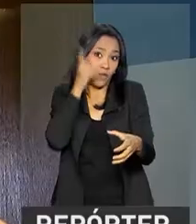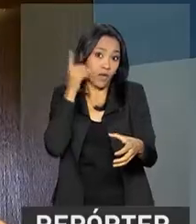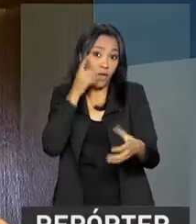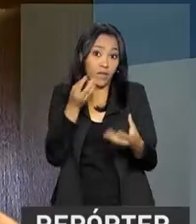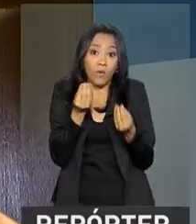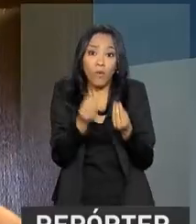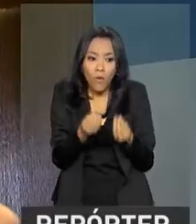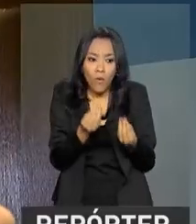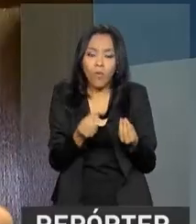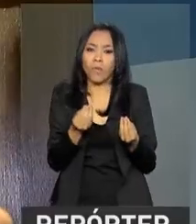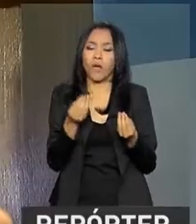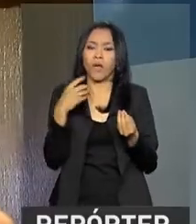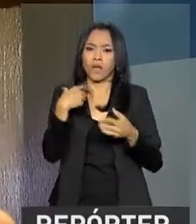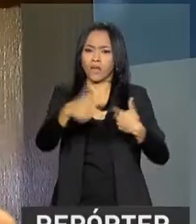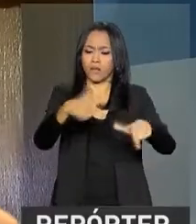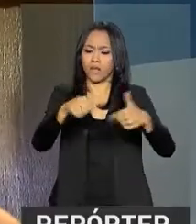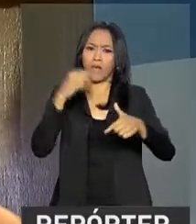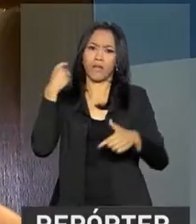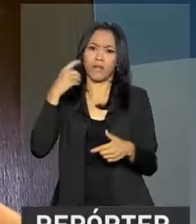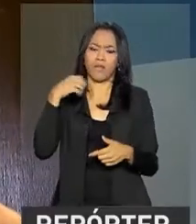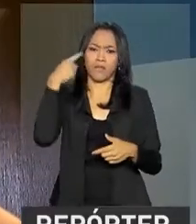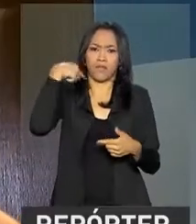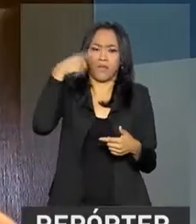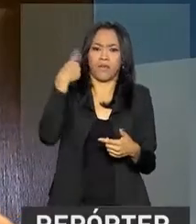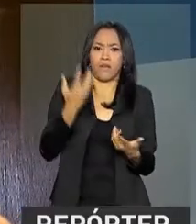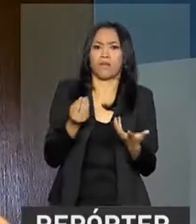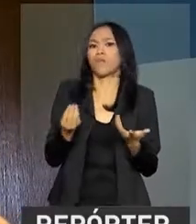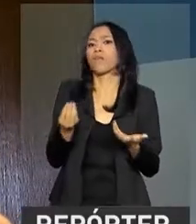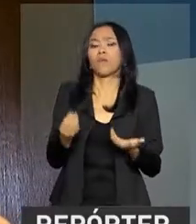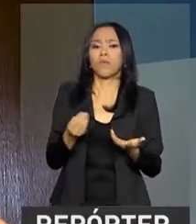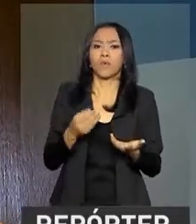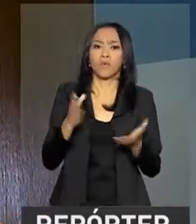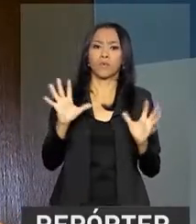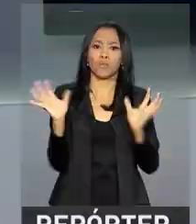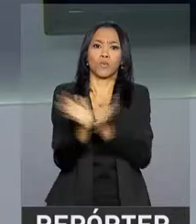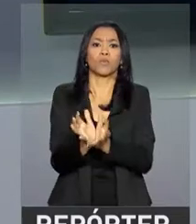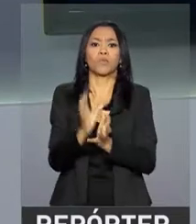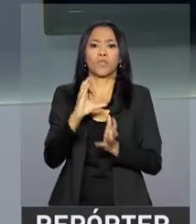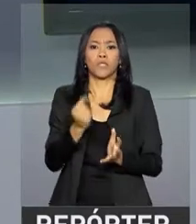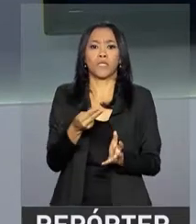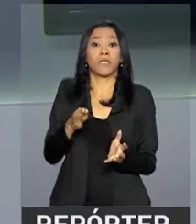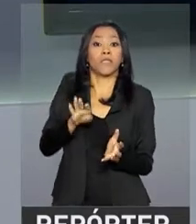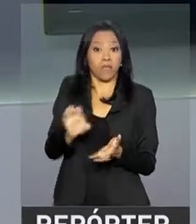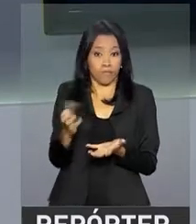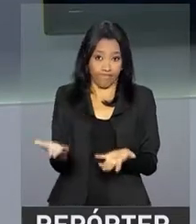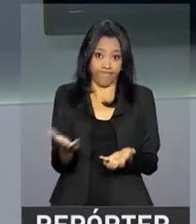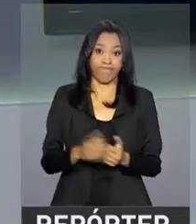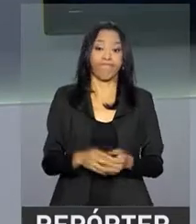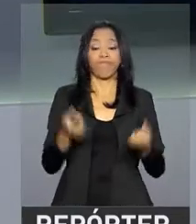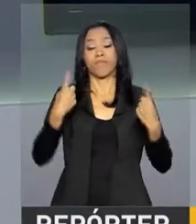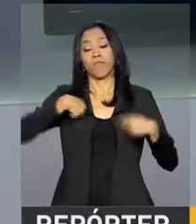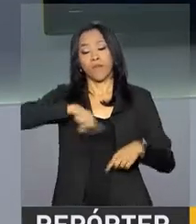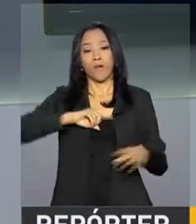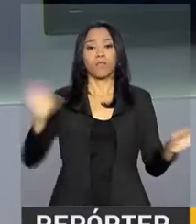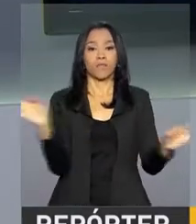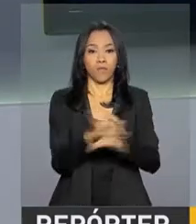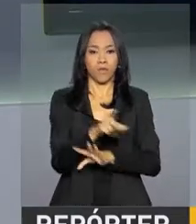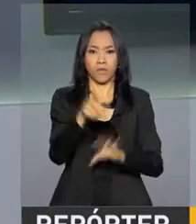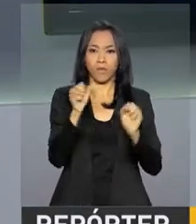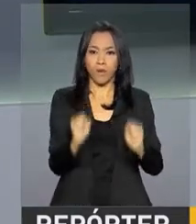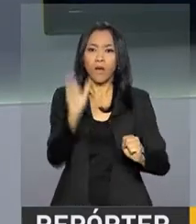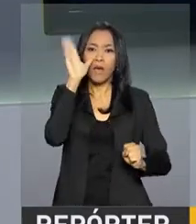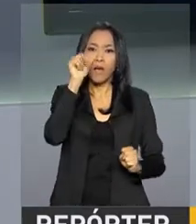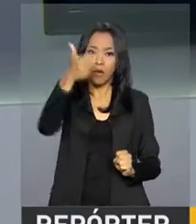gang de crime organizado é diferente daquele que tem por cliente por exemplo cometeu um delito nós ficamos por aqui você pode rever as